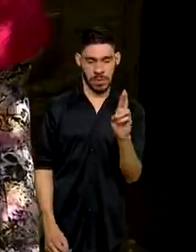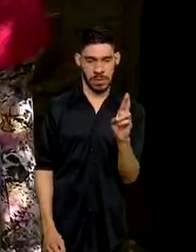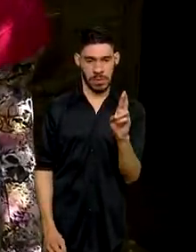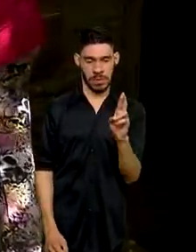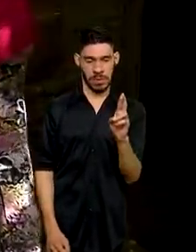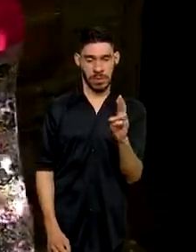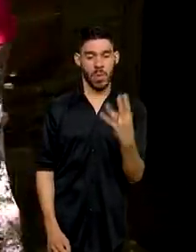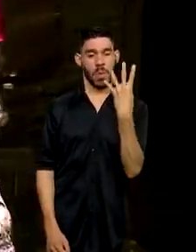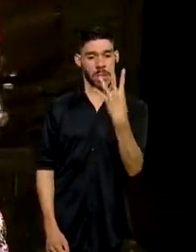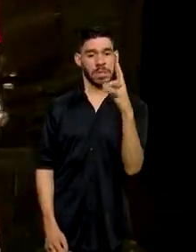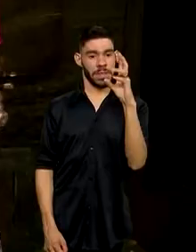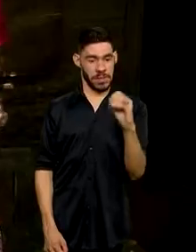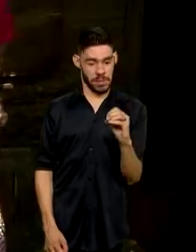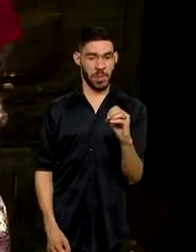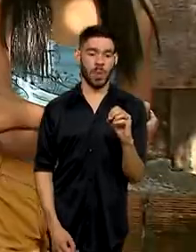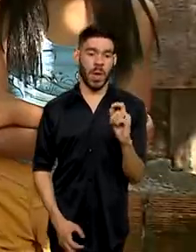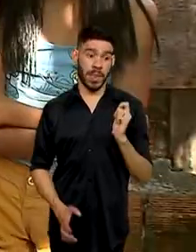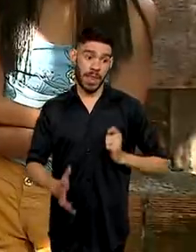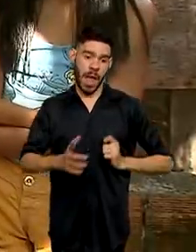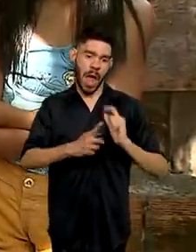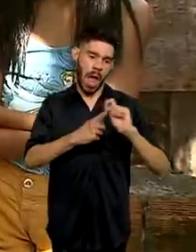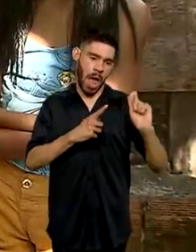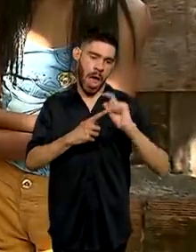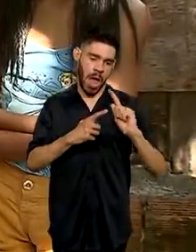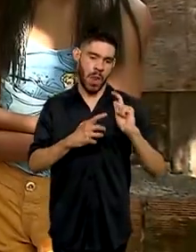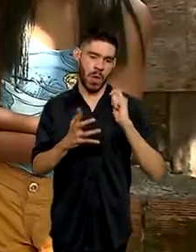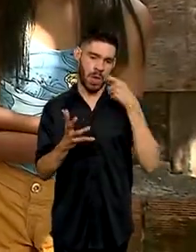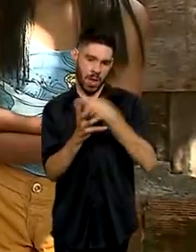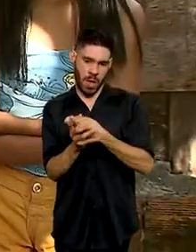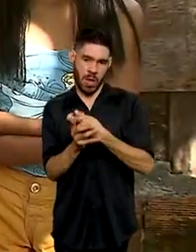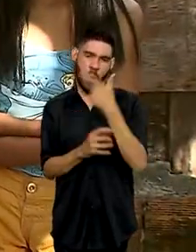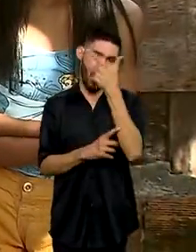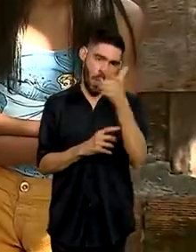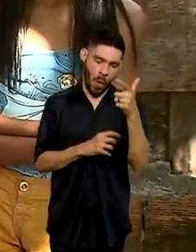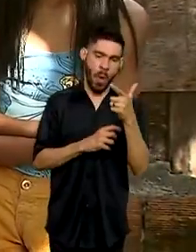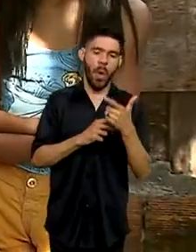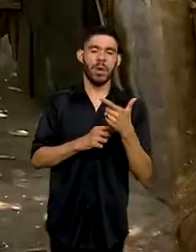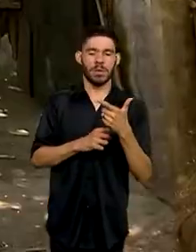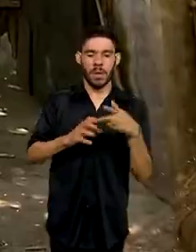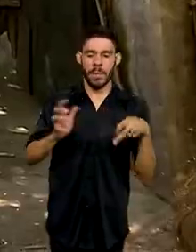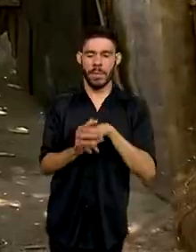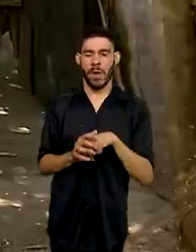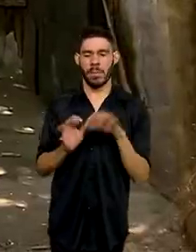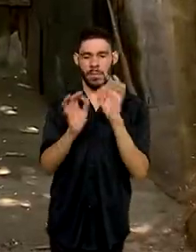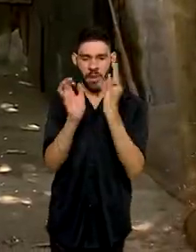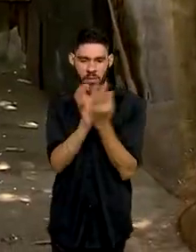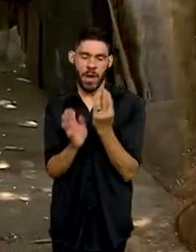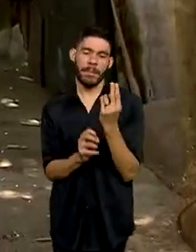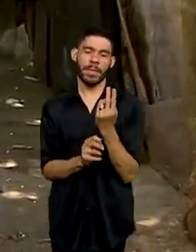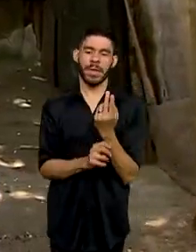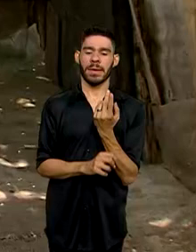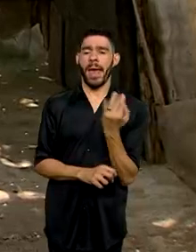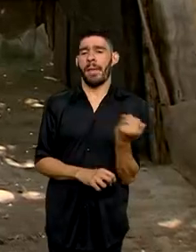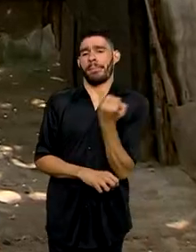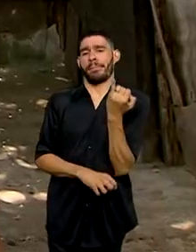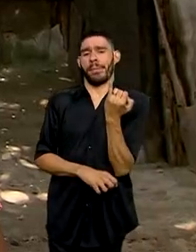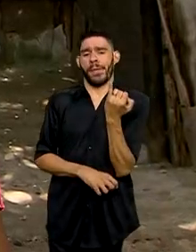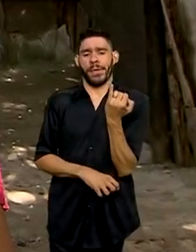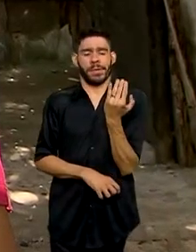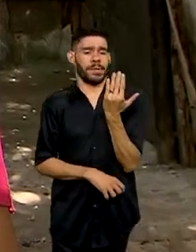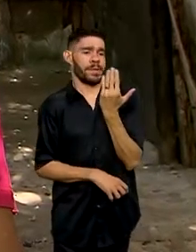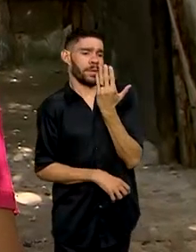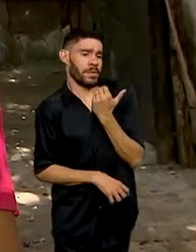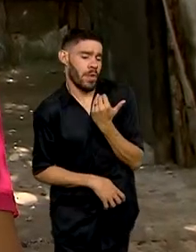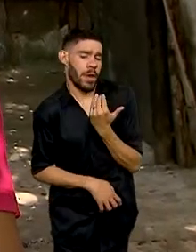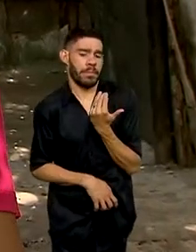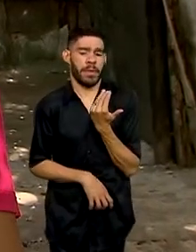450 deles é para pagar o aluguel. O restante é o que mantém a família. A importância é que dele vem o alimento,